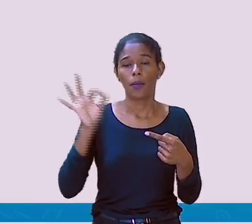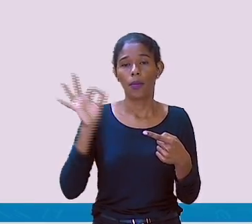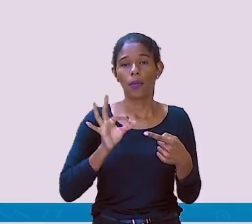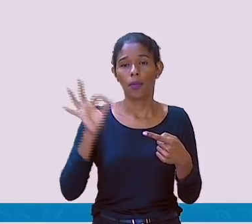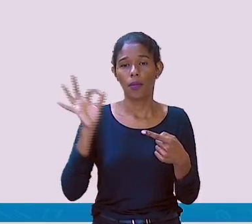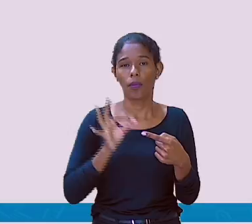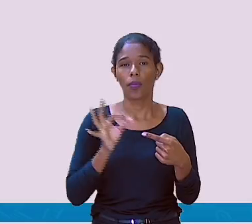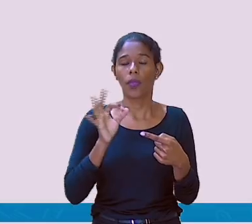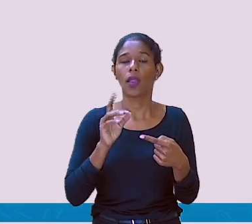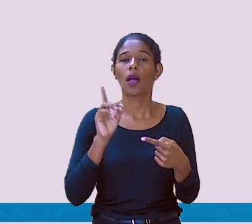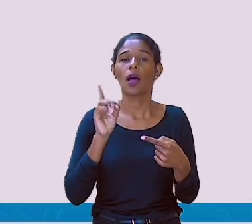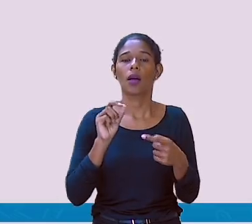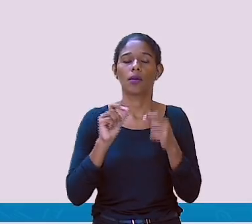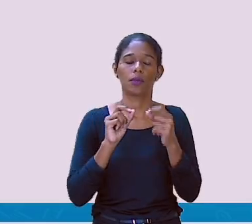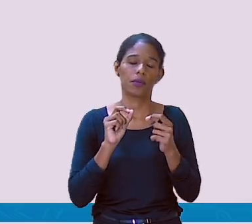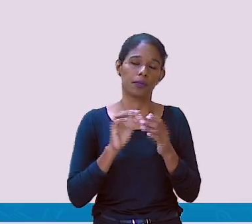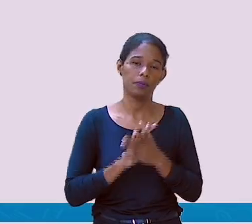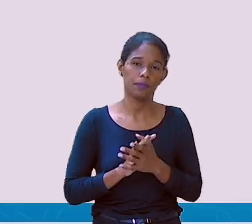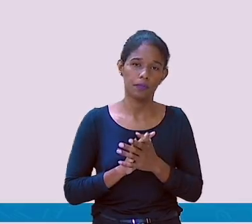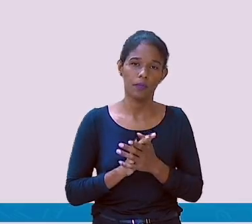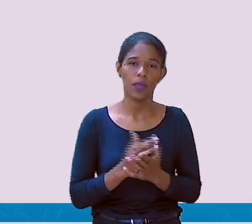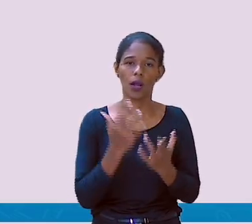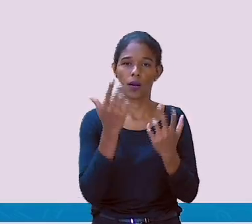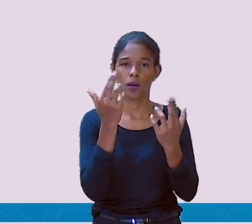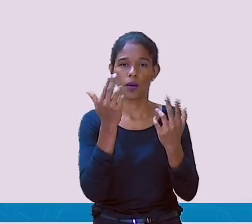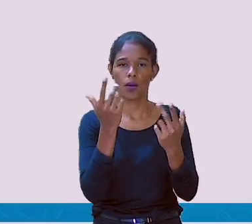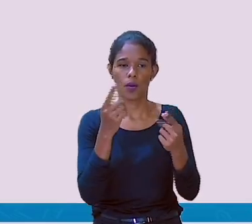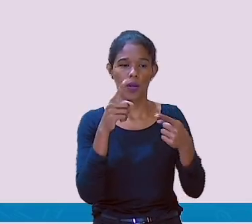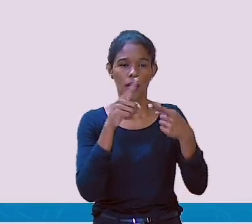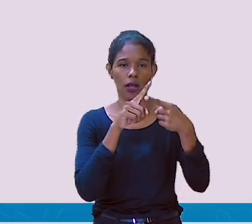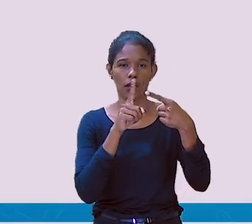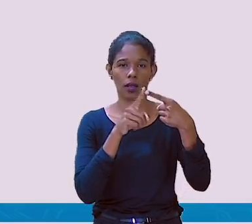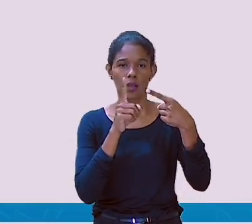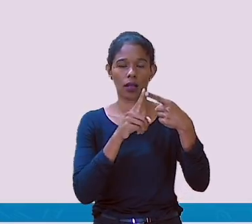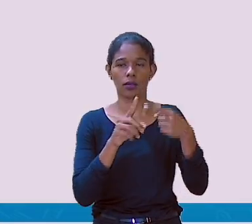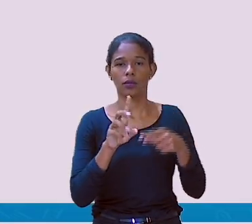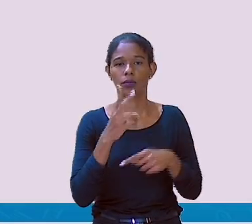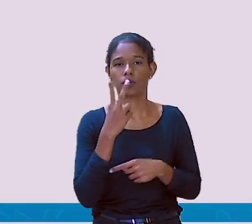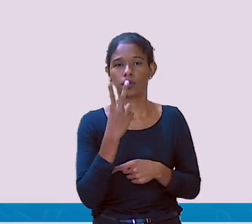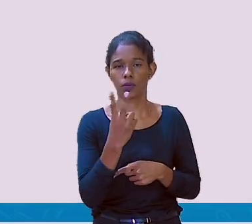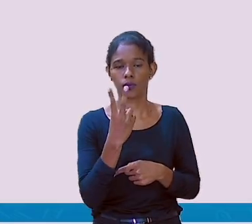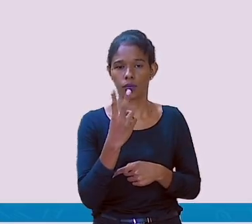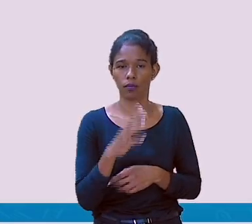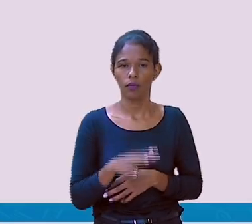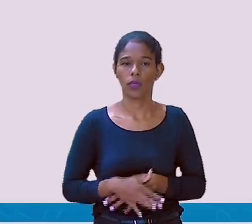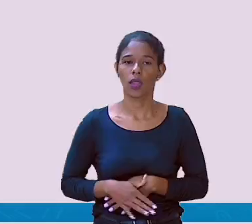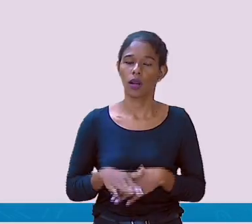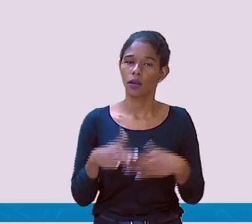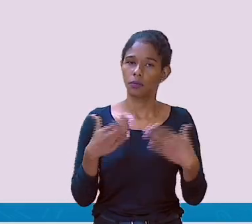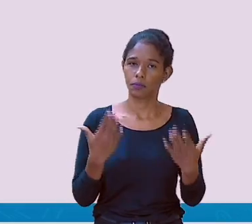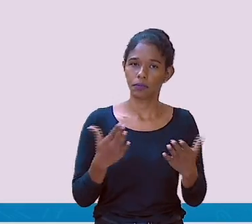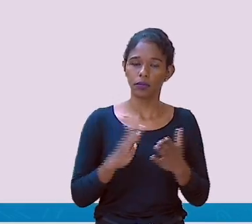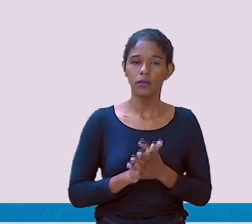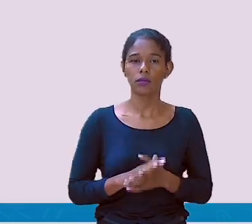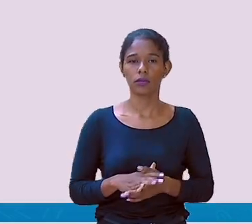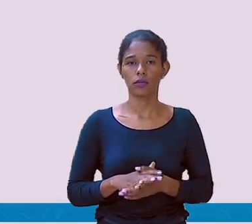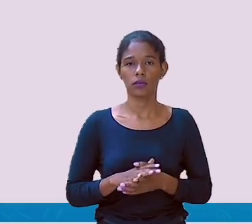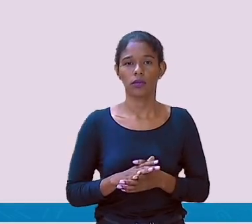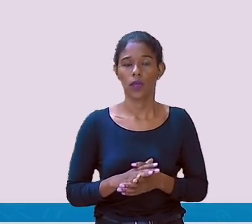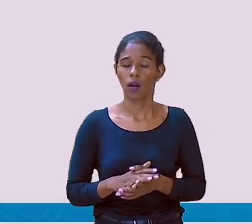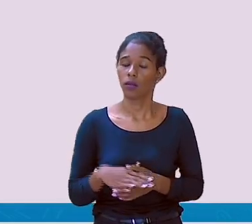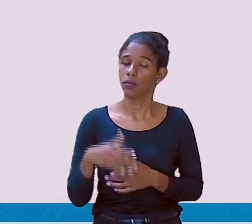igualdade entre duas razões. Olha só, preste atenção. Logo,